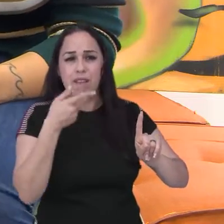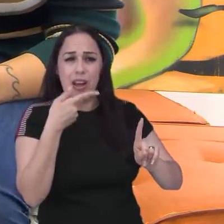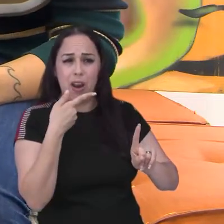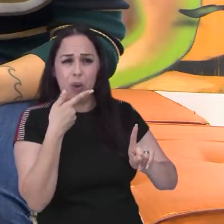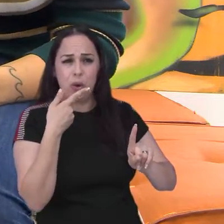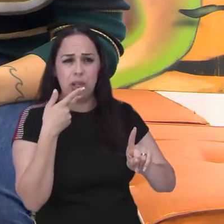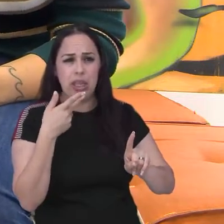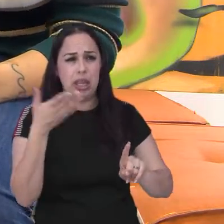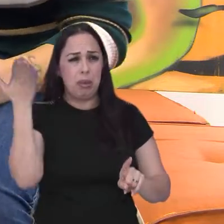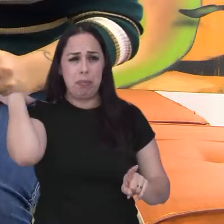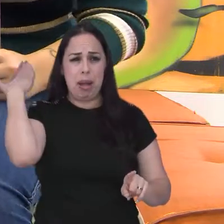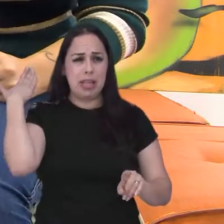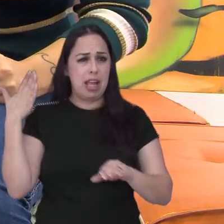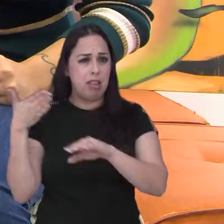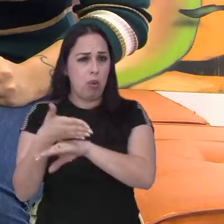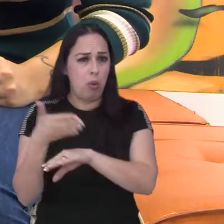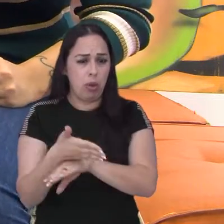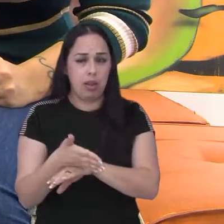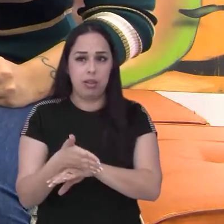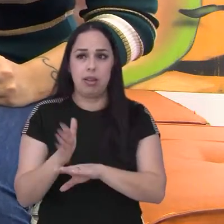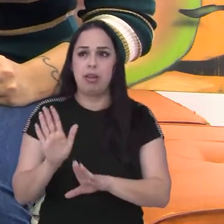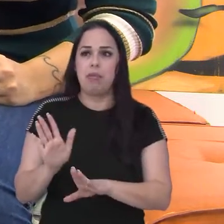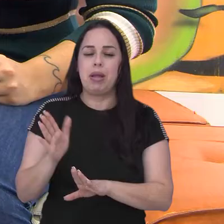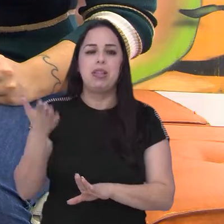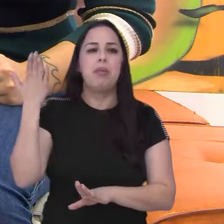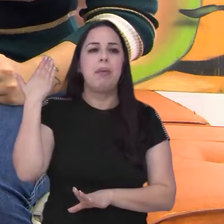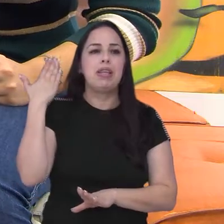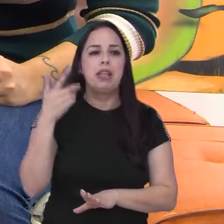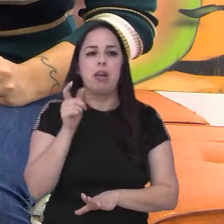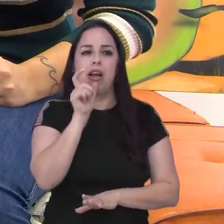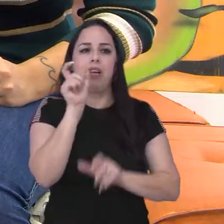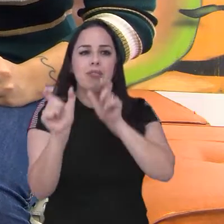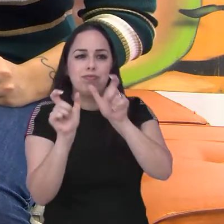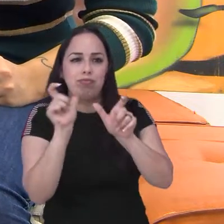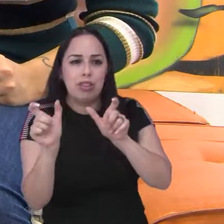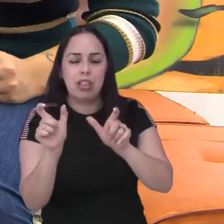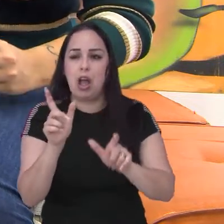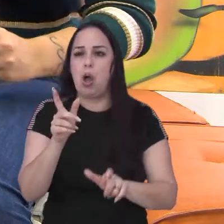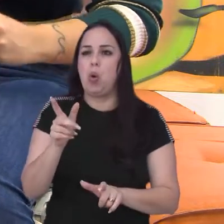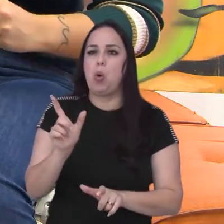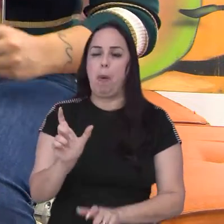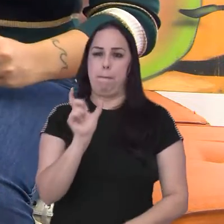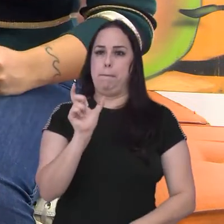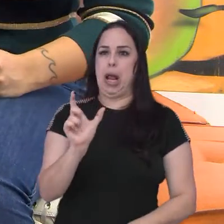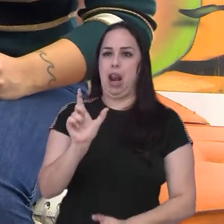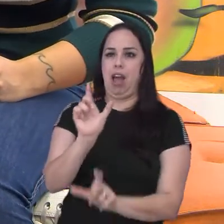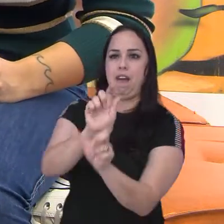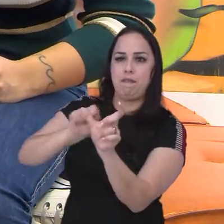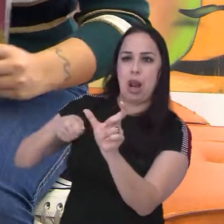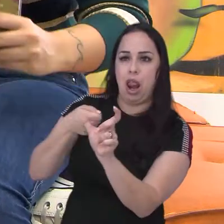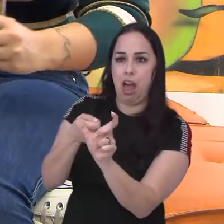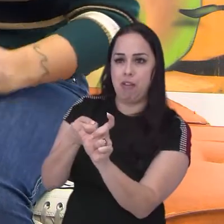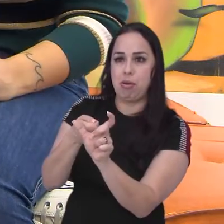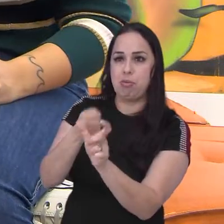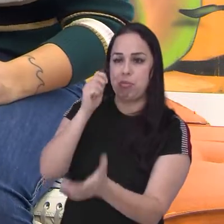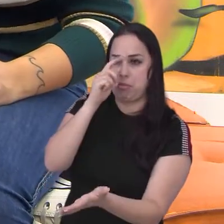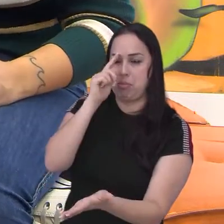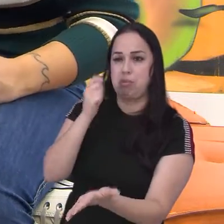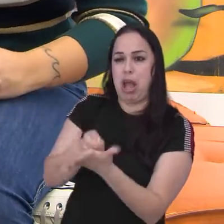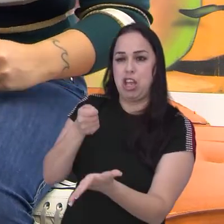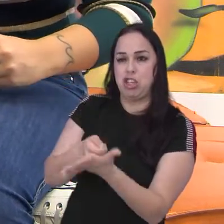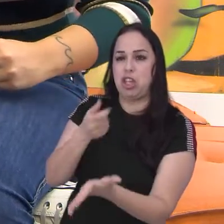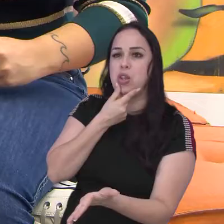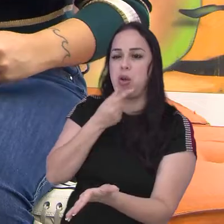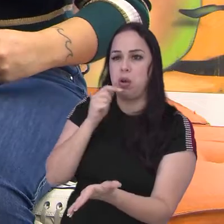né? A gente tinha... Como que foi conversar com os meninos para eles não usarem, né, esses termos machistas, xenofóbicos? O